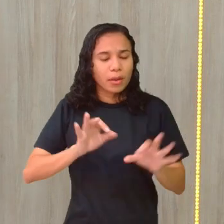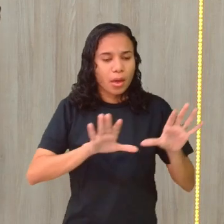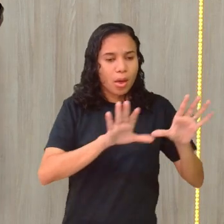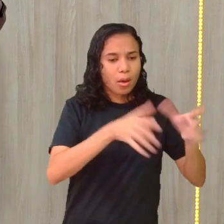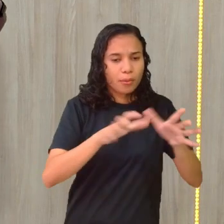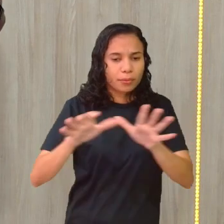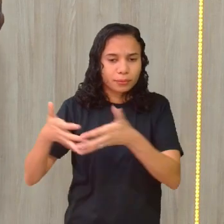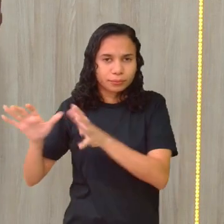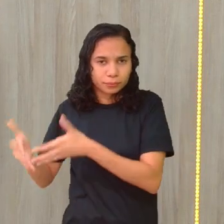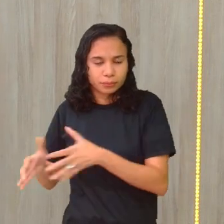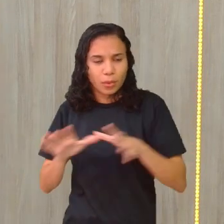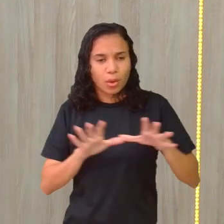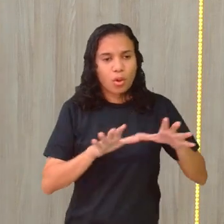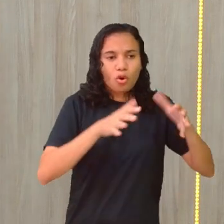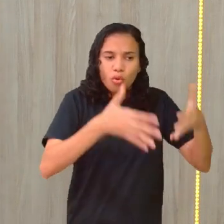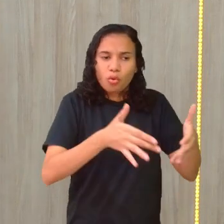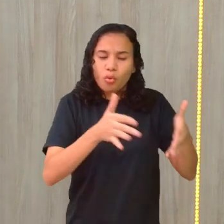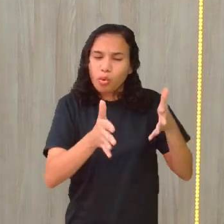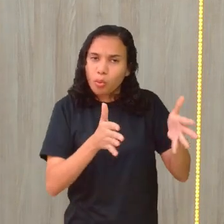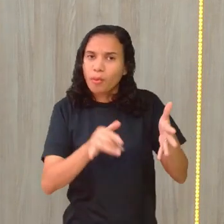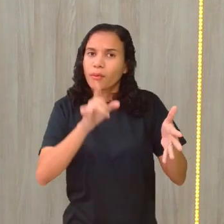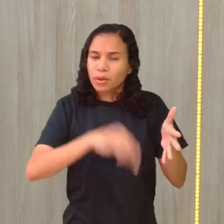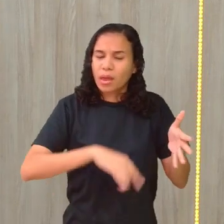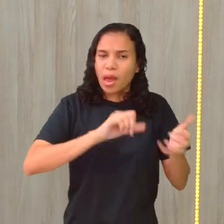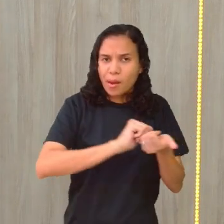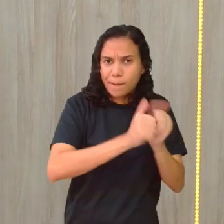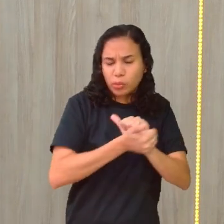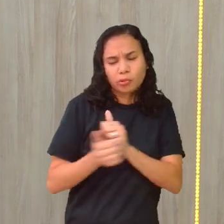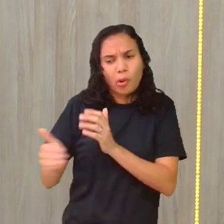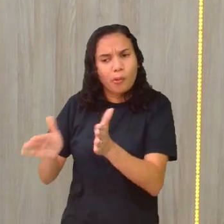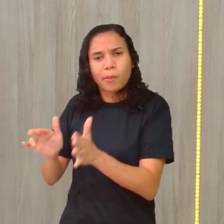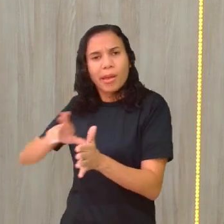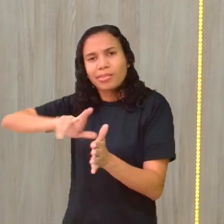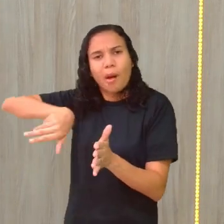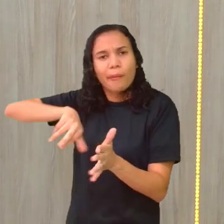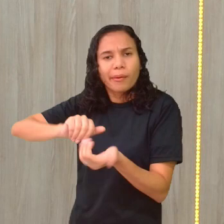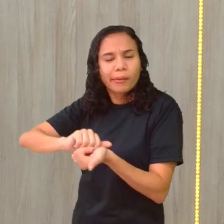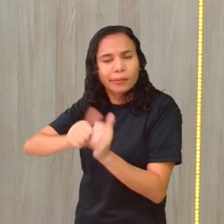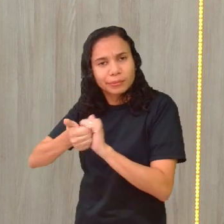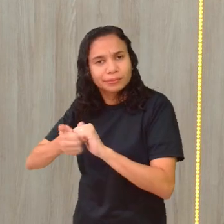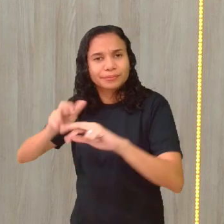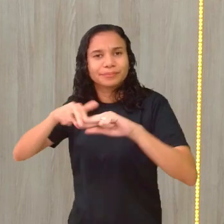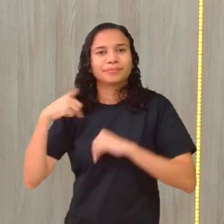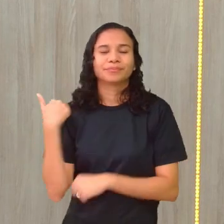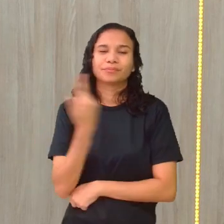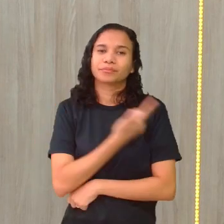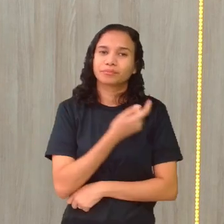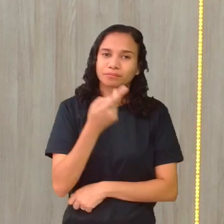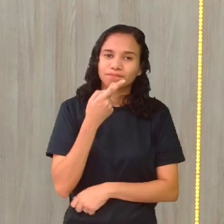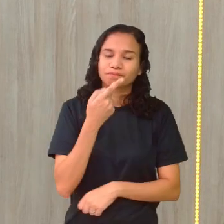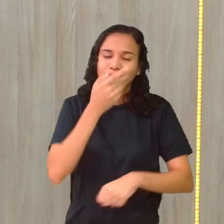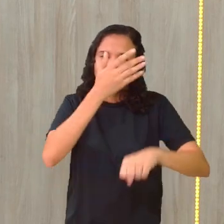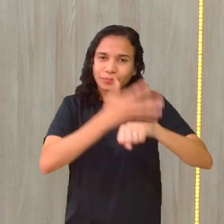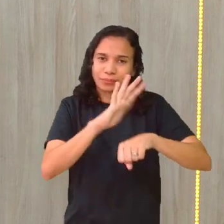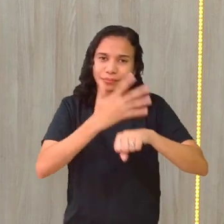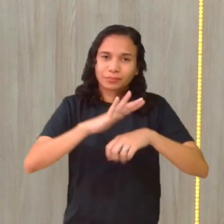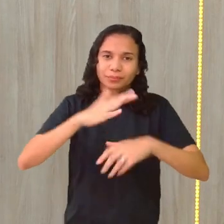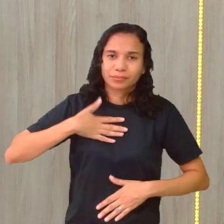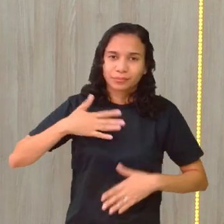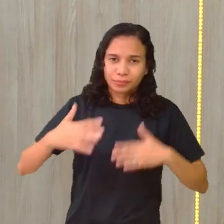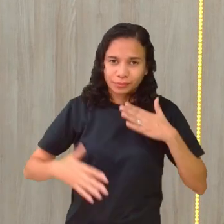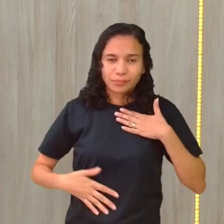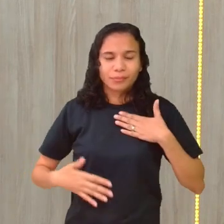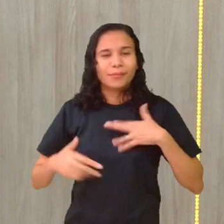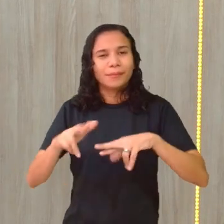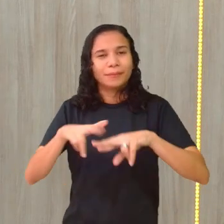são esportivas e modalidades que também não são esportivas. Então, por isso que a gente chama de práticas